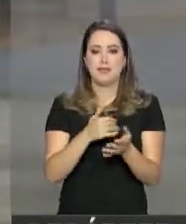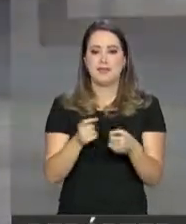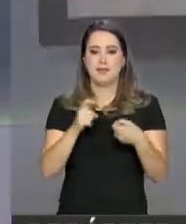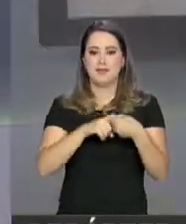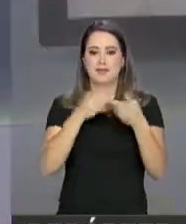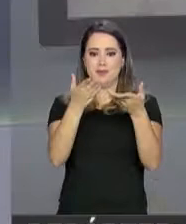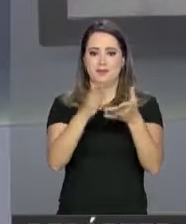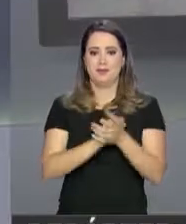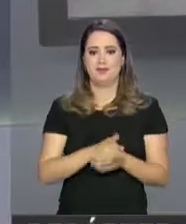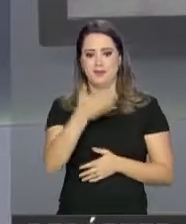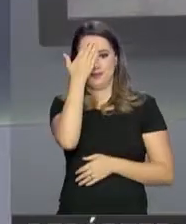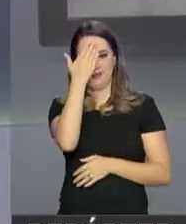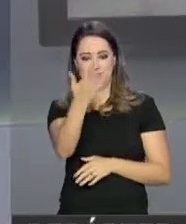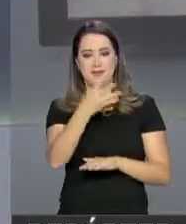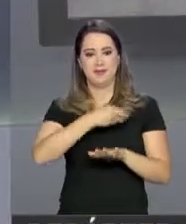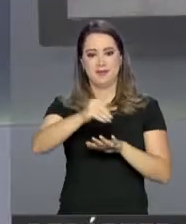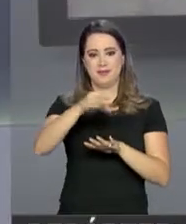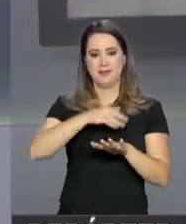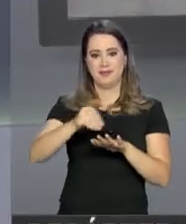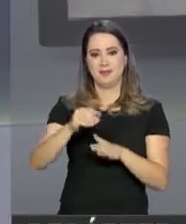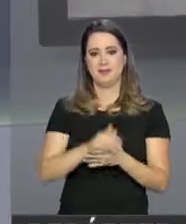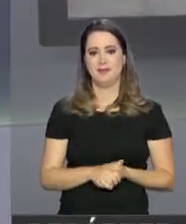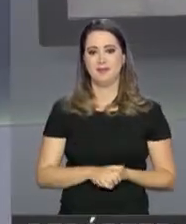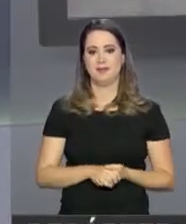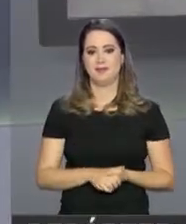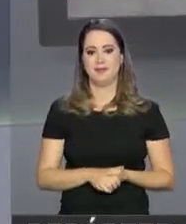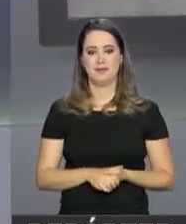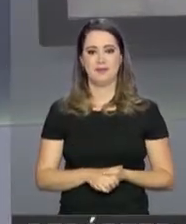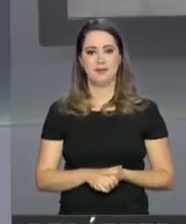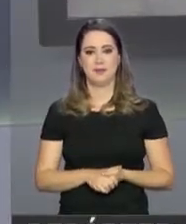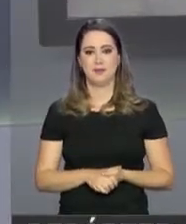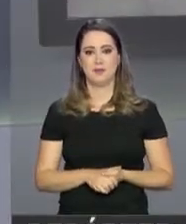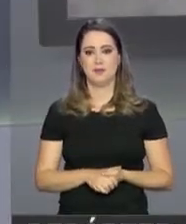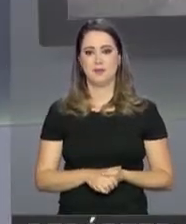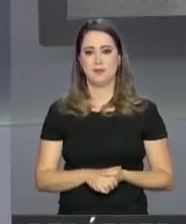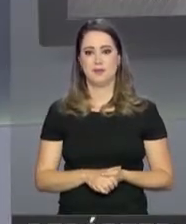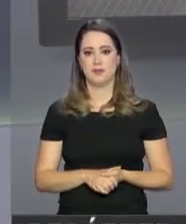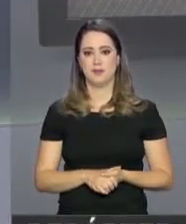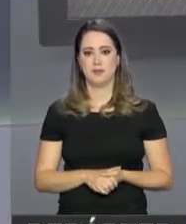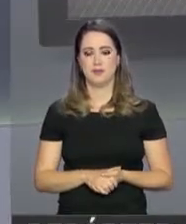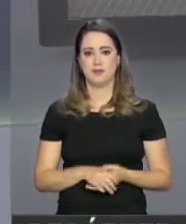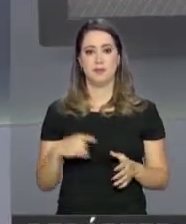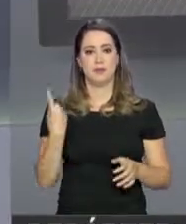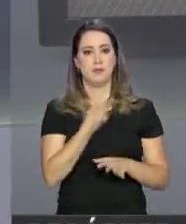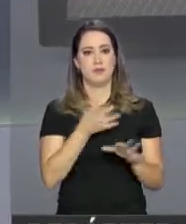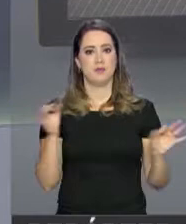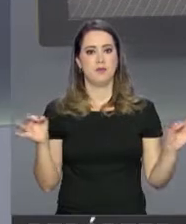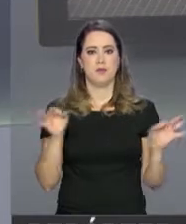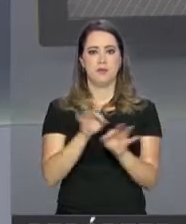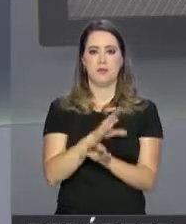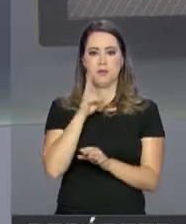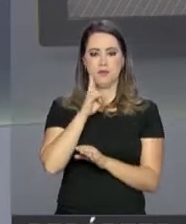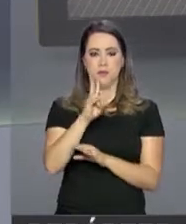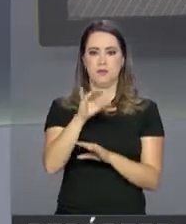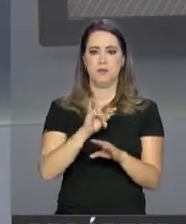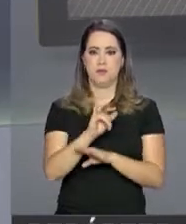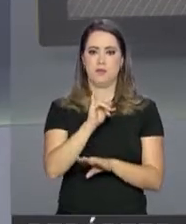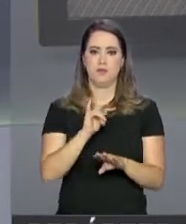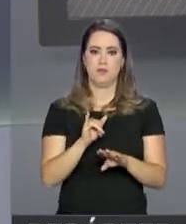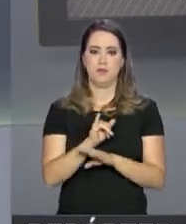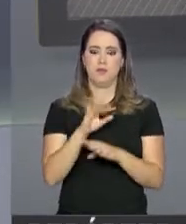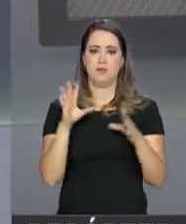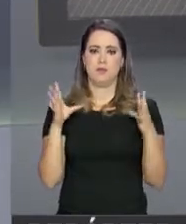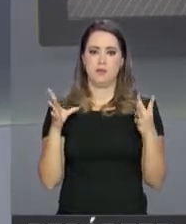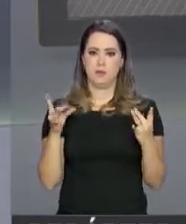Thaísa. Muito obrigada, Raíssa, pelas suas informações. Bom trabalho para você. Nós ficamos por aqui. Você pode rever as reportagens